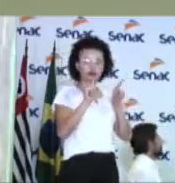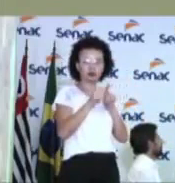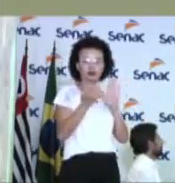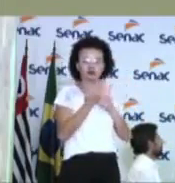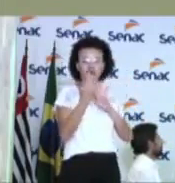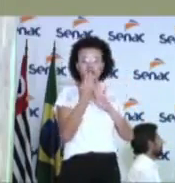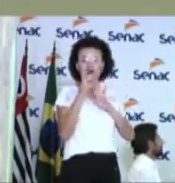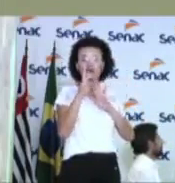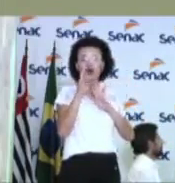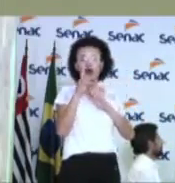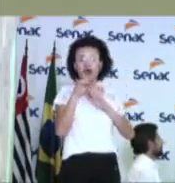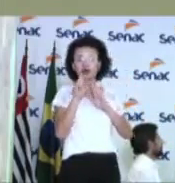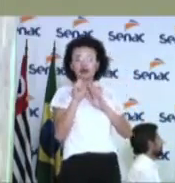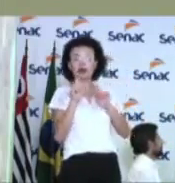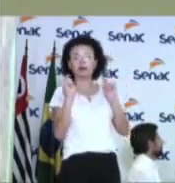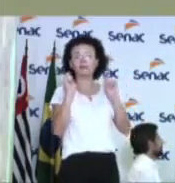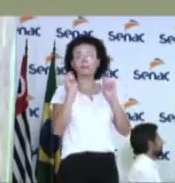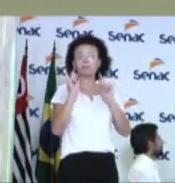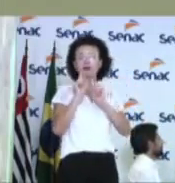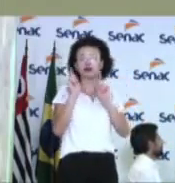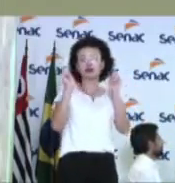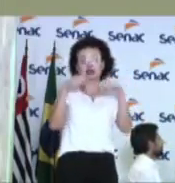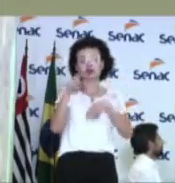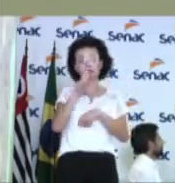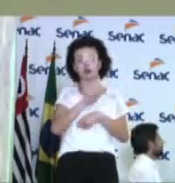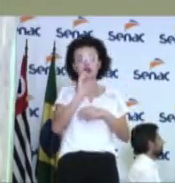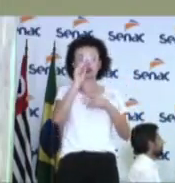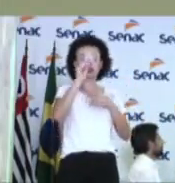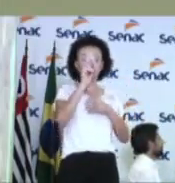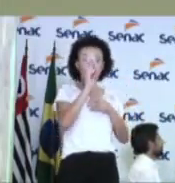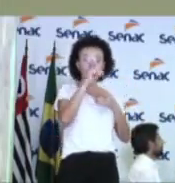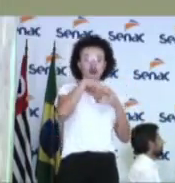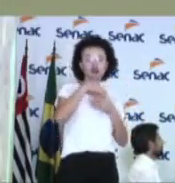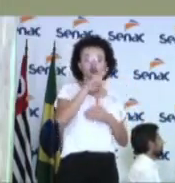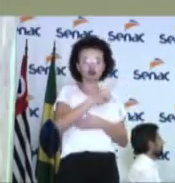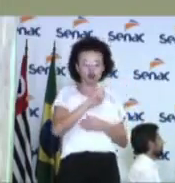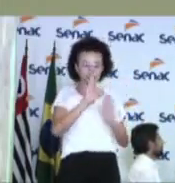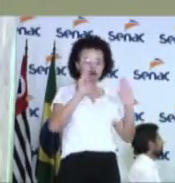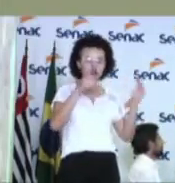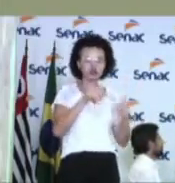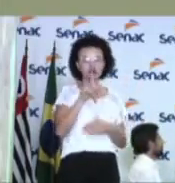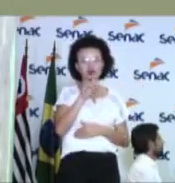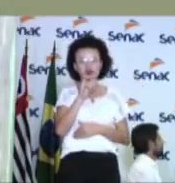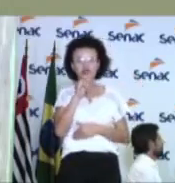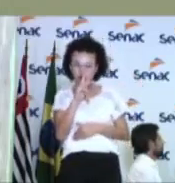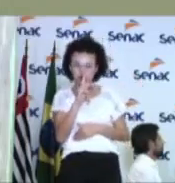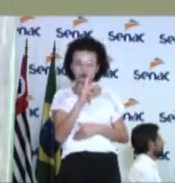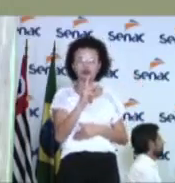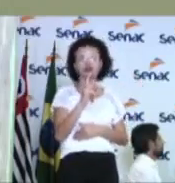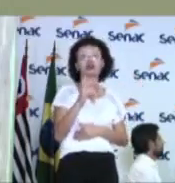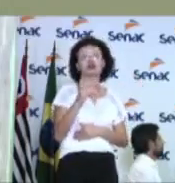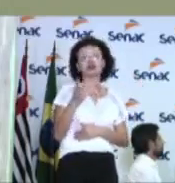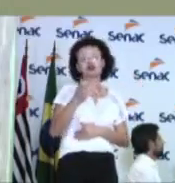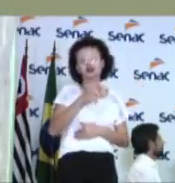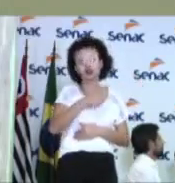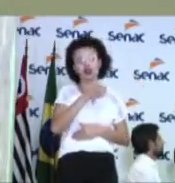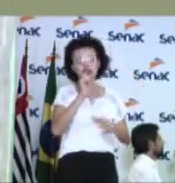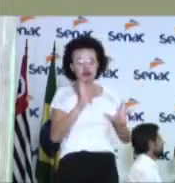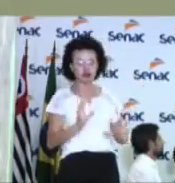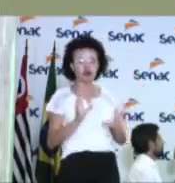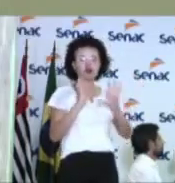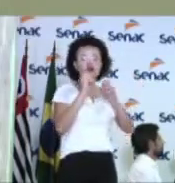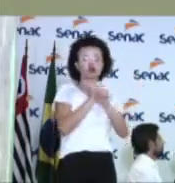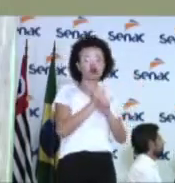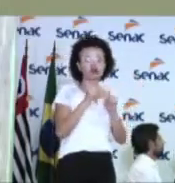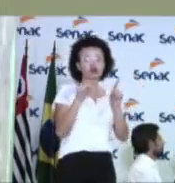também a gente podia usar dentro do nosso conteúdo Jeep, né, contando onde a gente tinha, enfim, se juntava